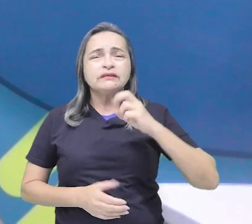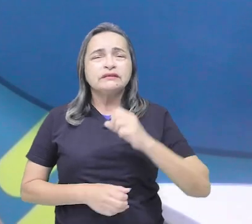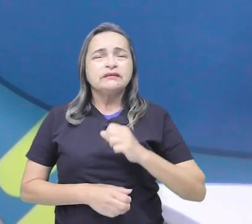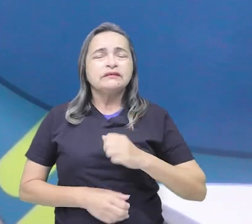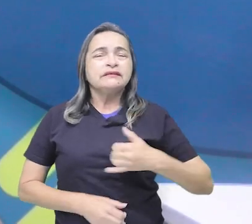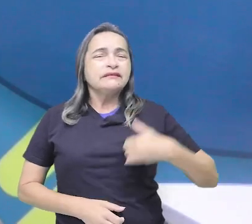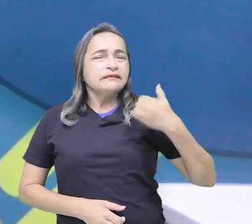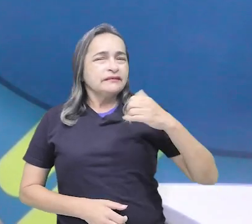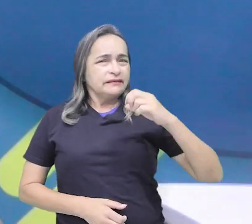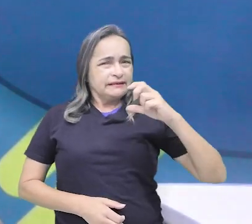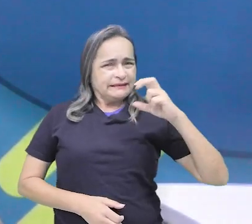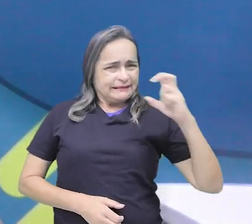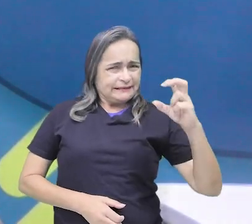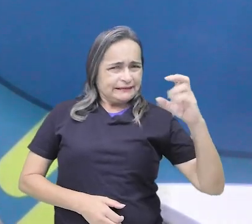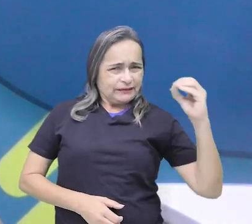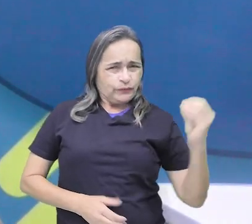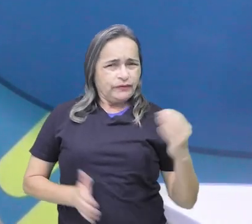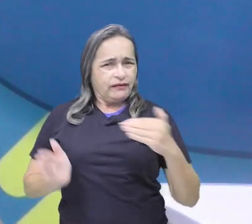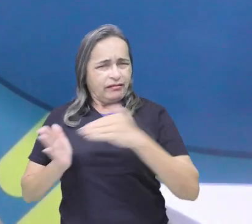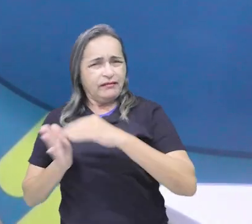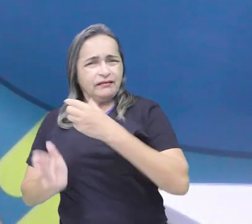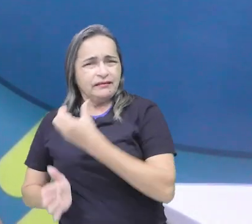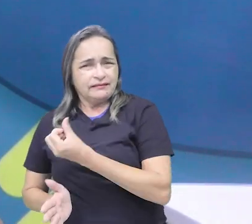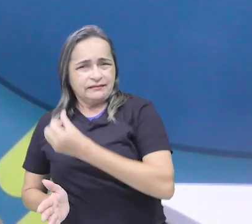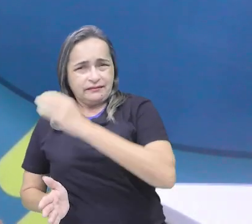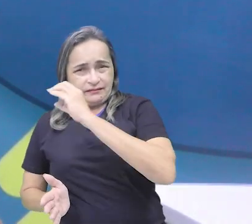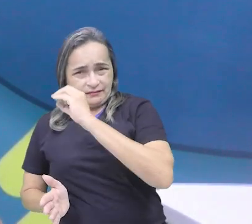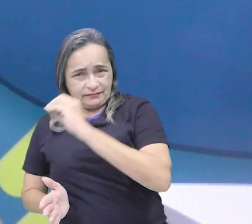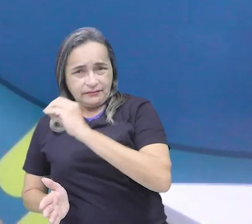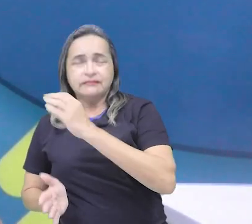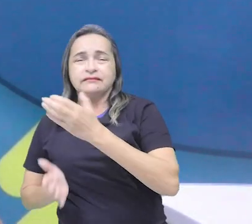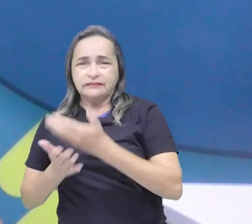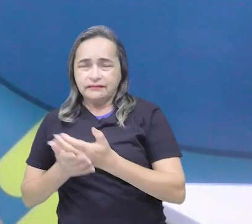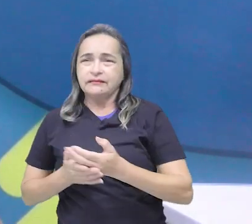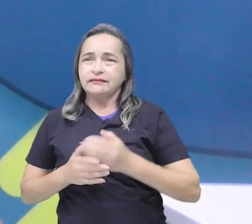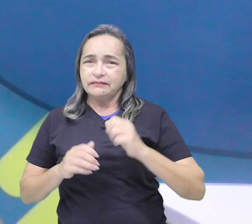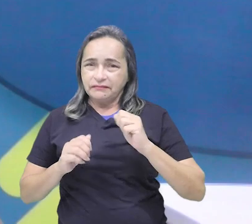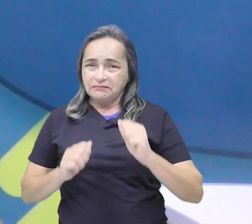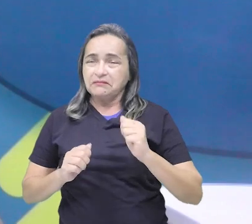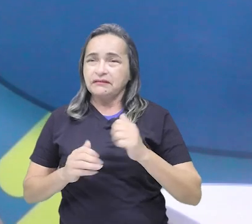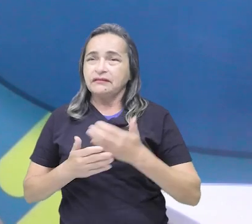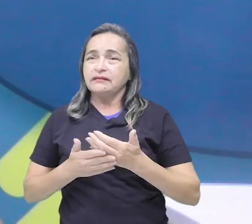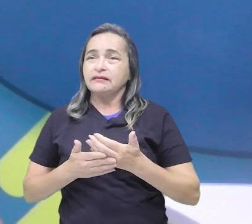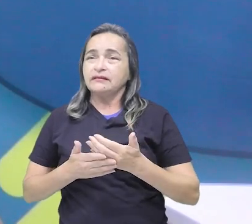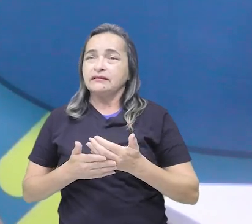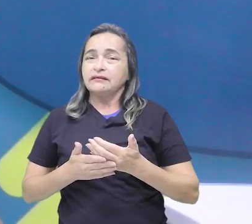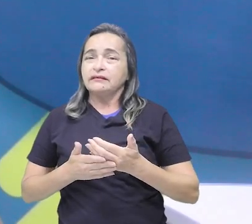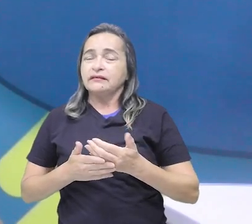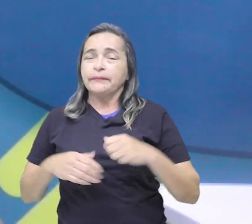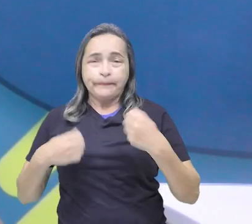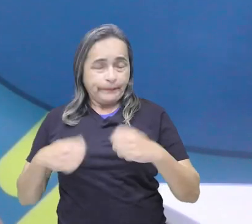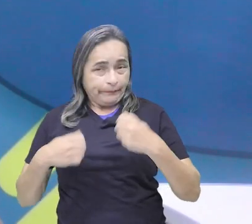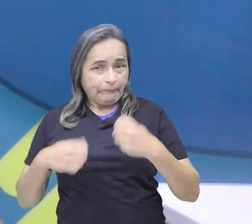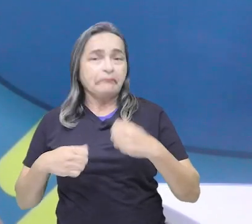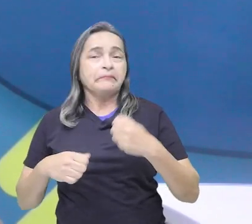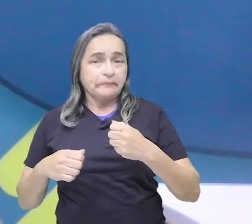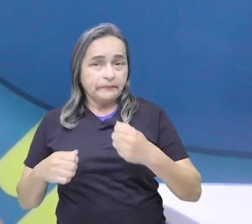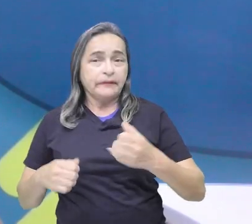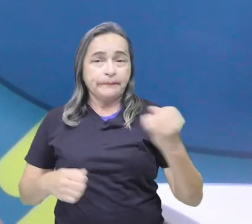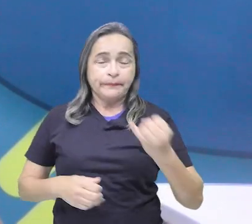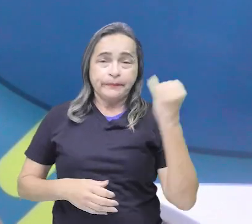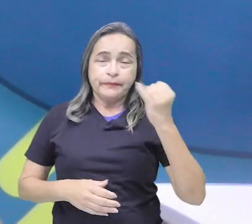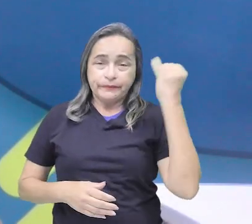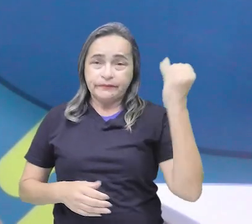mais suscetível ao aparecimento de uma neoplasia maligna da próstata. Salvo que é importante a gente falar para os